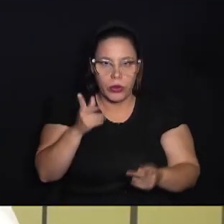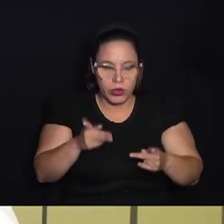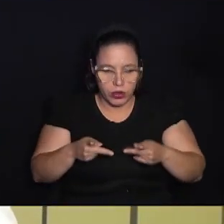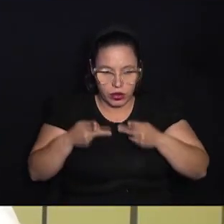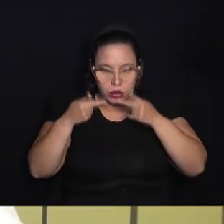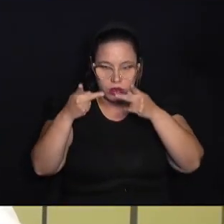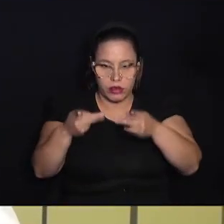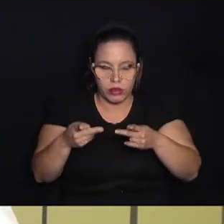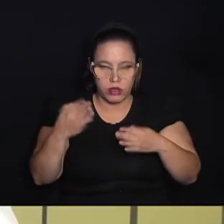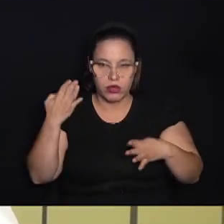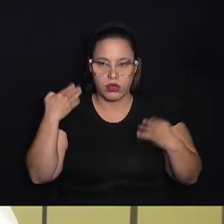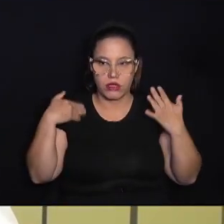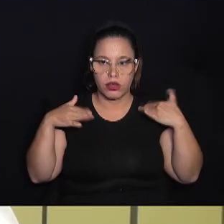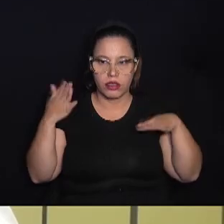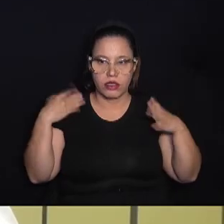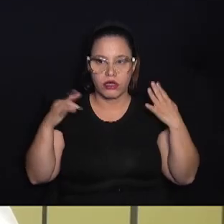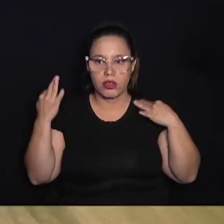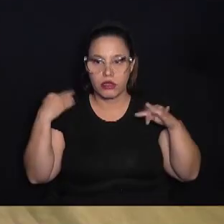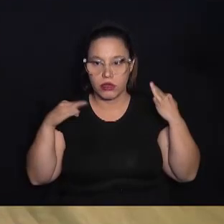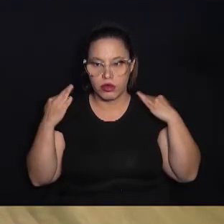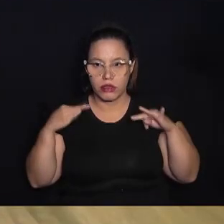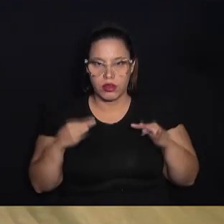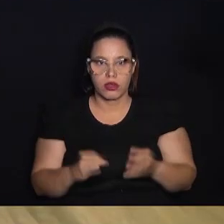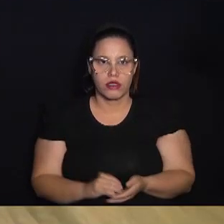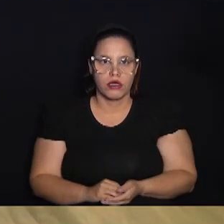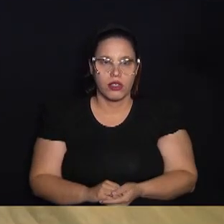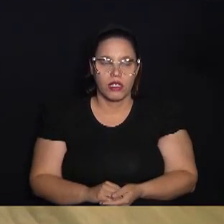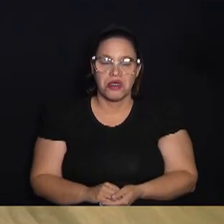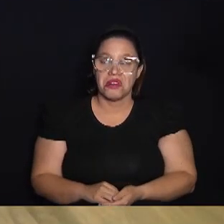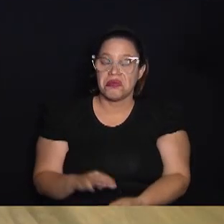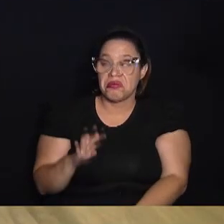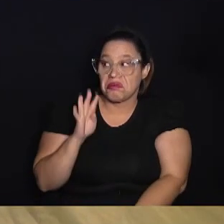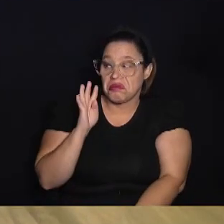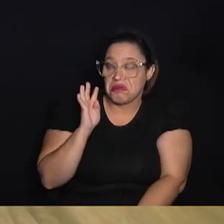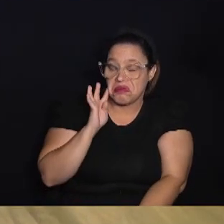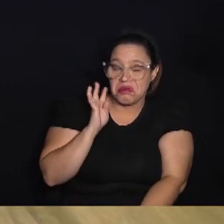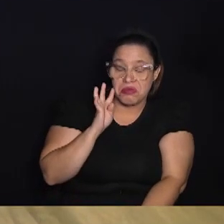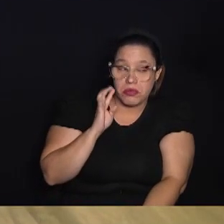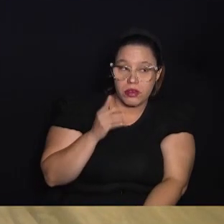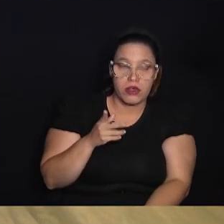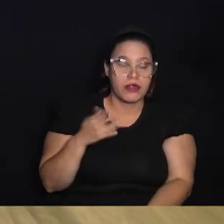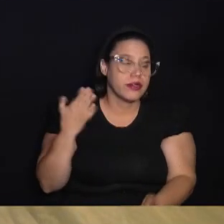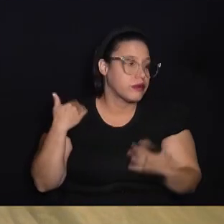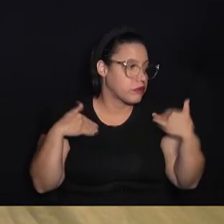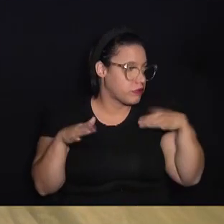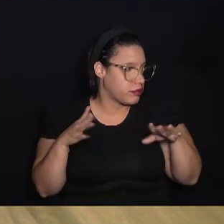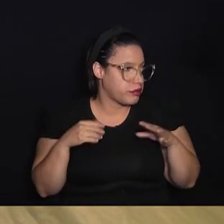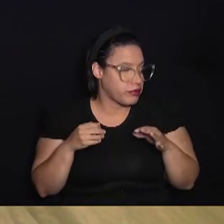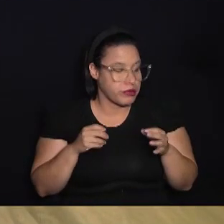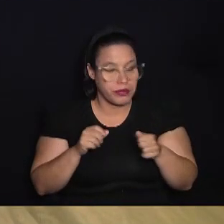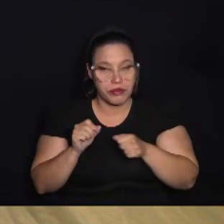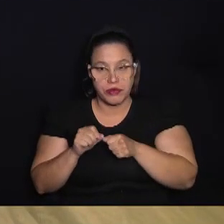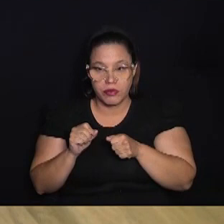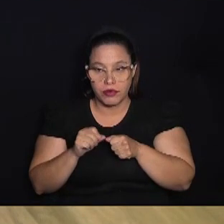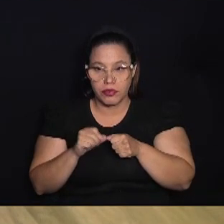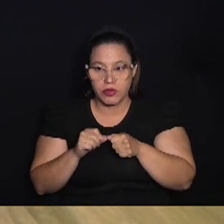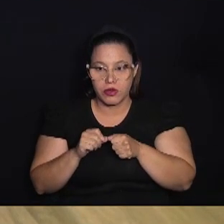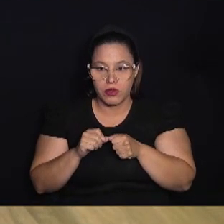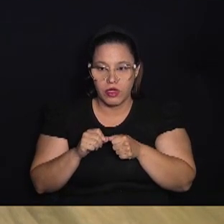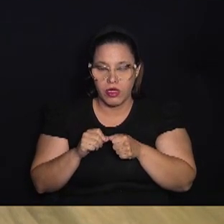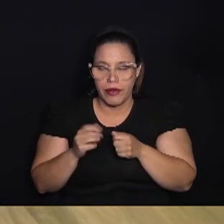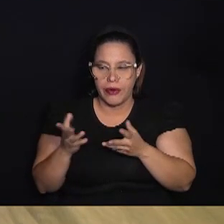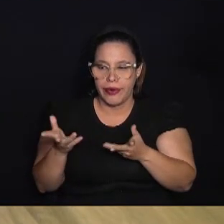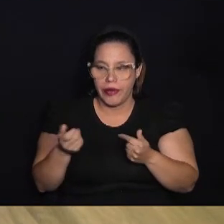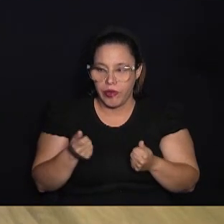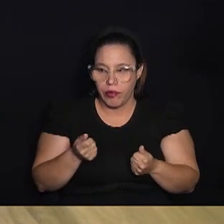passeios turísticos boa mudando um pouquinho de assunto eu achei interessante que nos passeios que vocês fazem vocês arrecadam alimentos